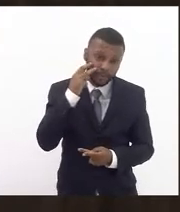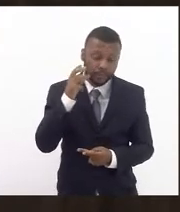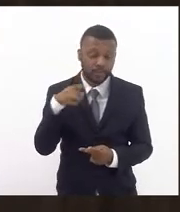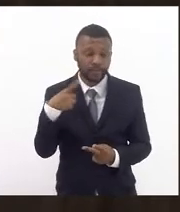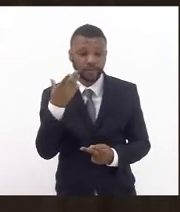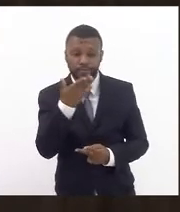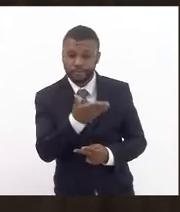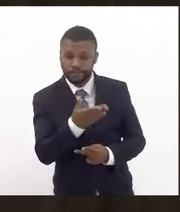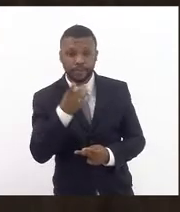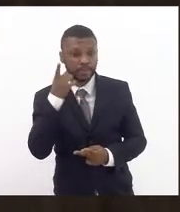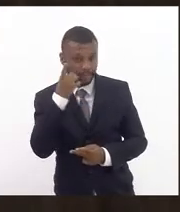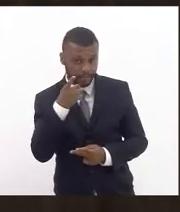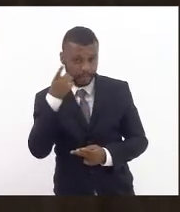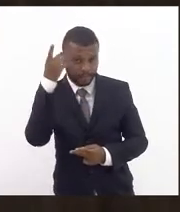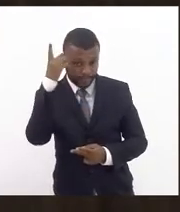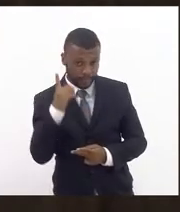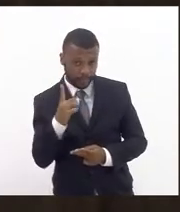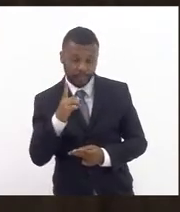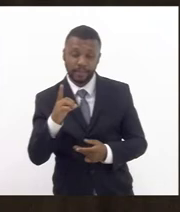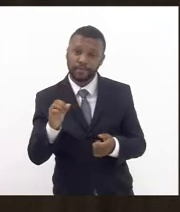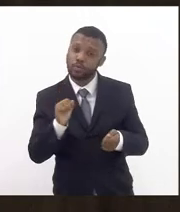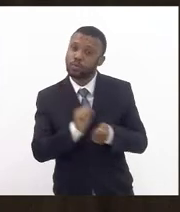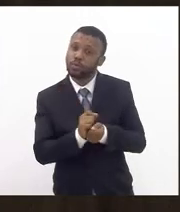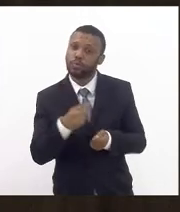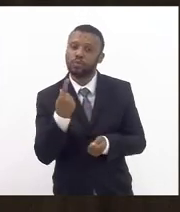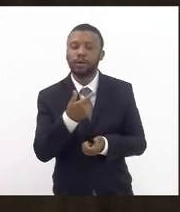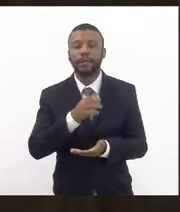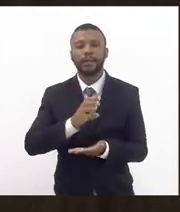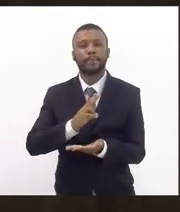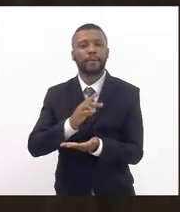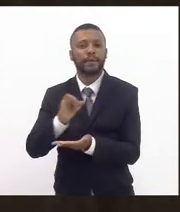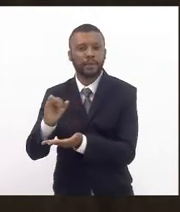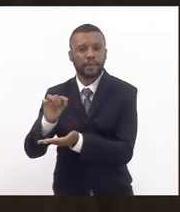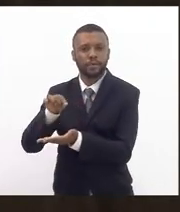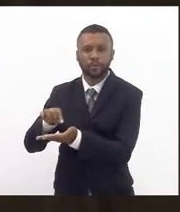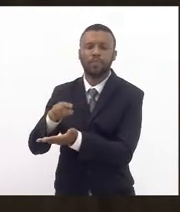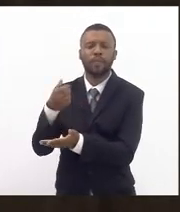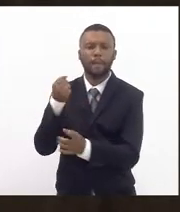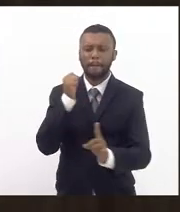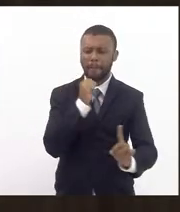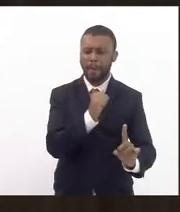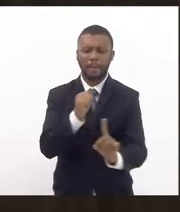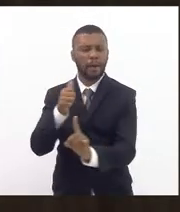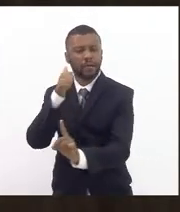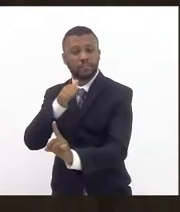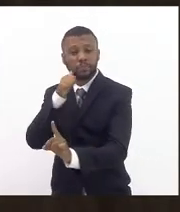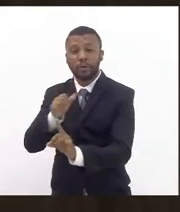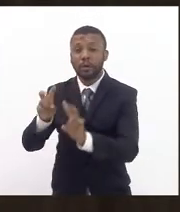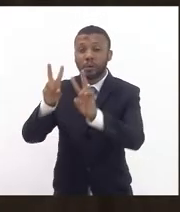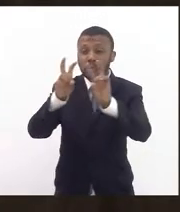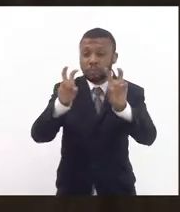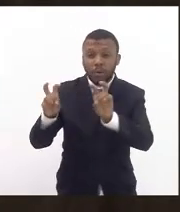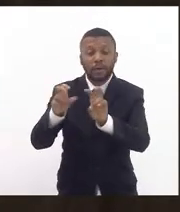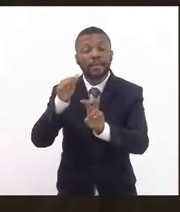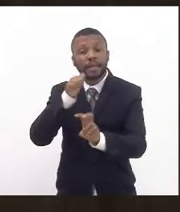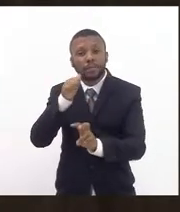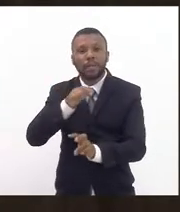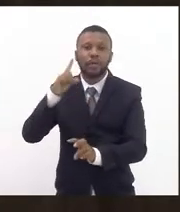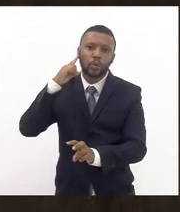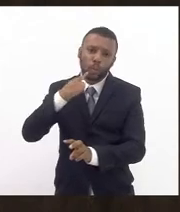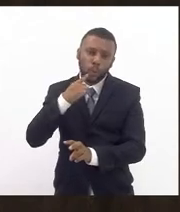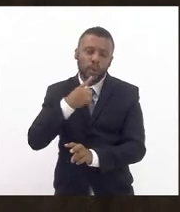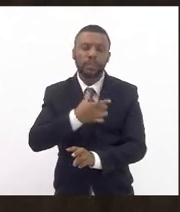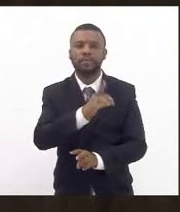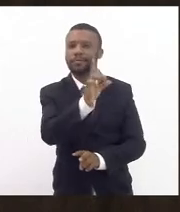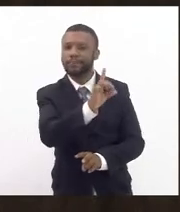Monteiro esteve conosco na CPI do feminicídio e a questão das mulheres surdas e das mulheres com